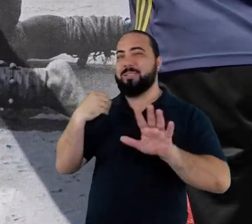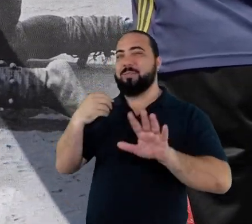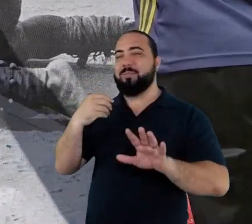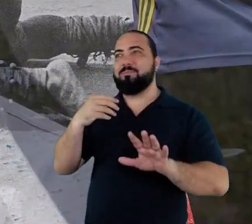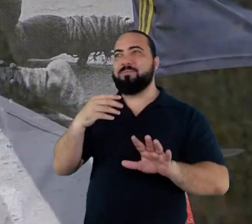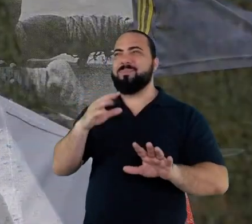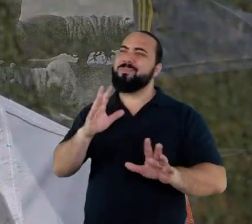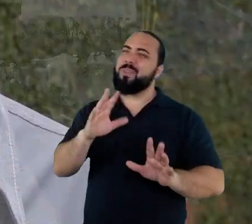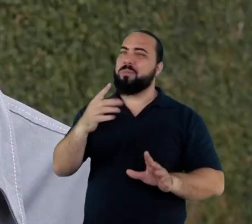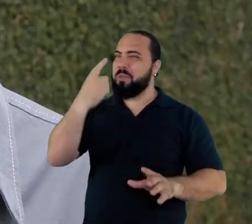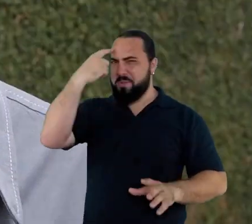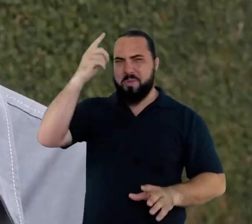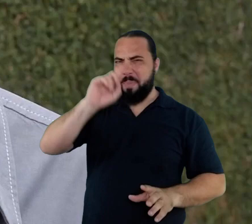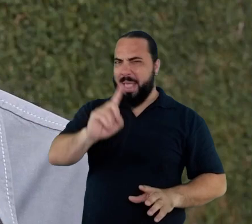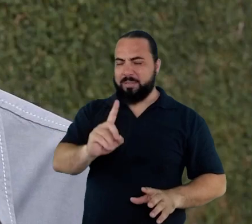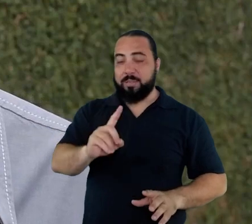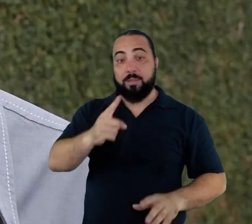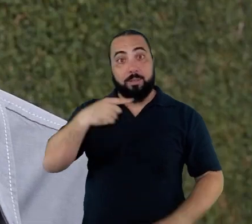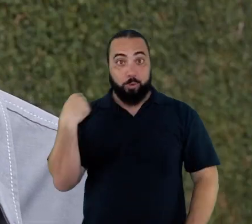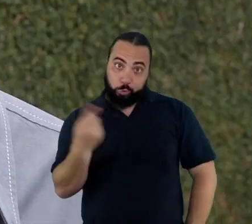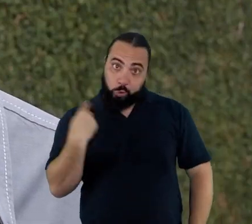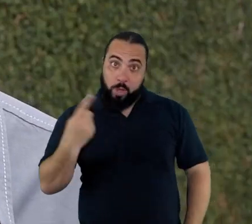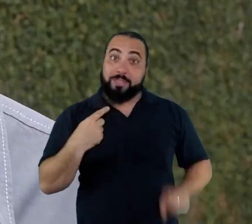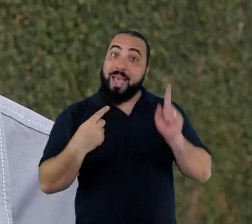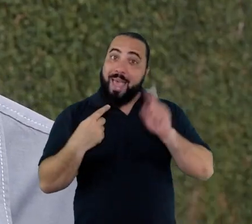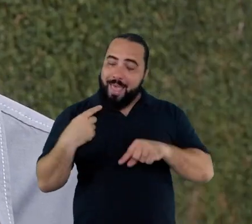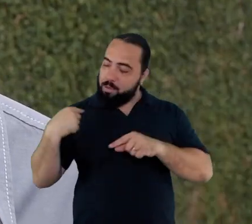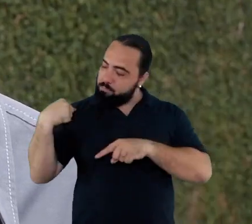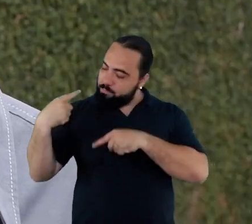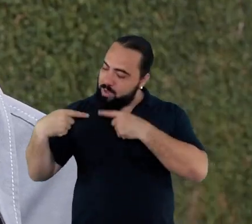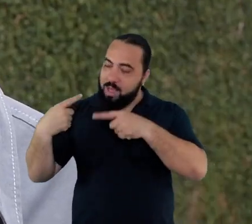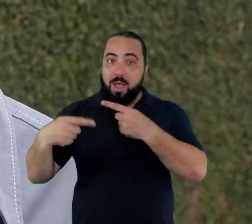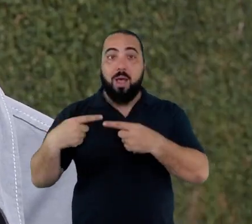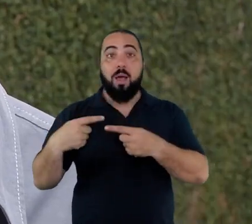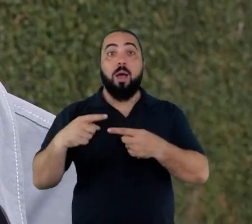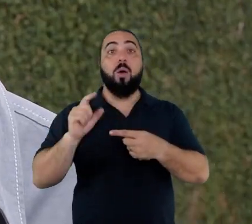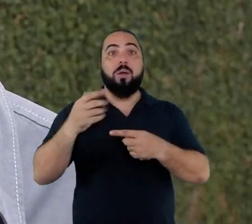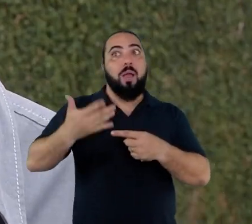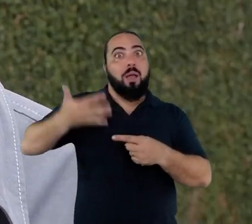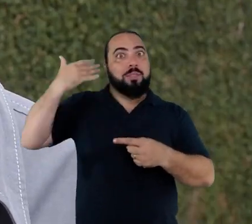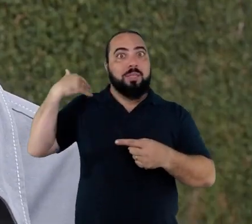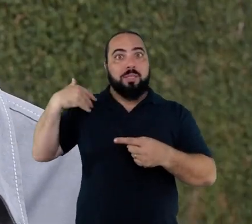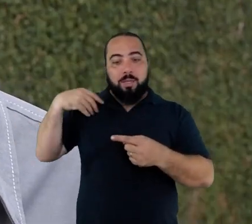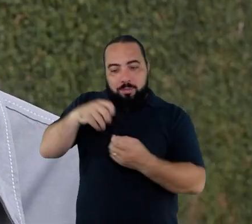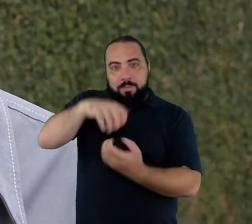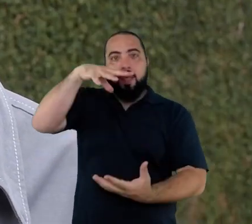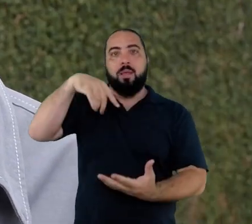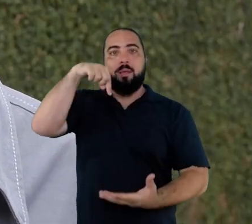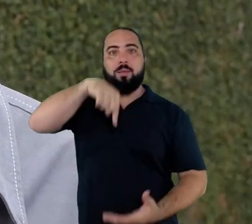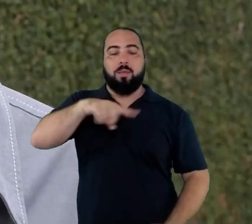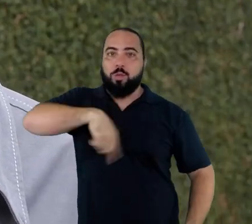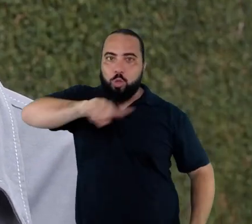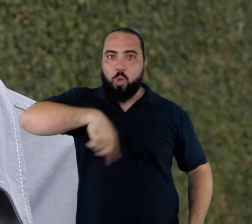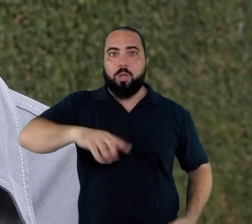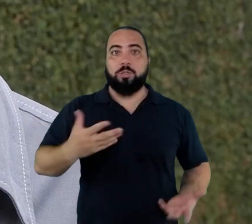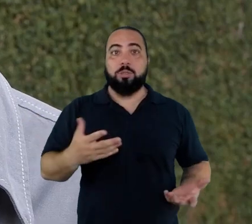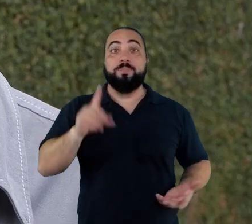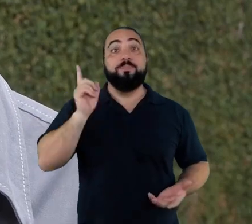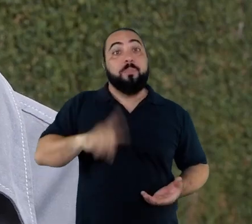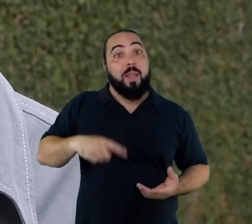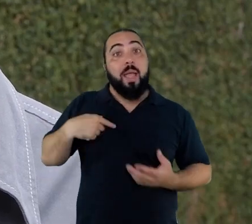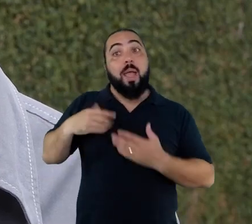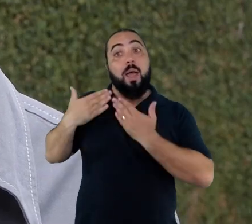chega nem a pensar, é que nós somos a materialidade de uma ancestralidade. Nós somos